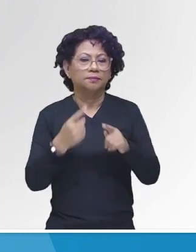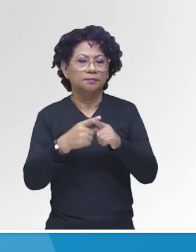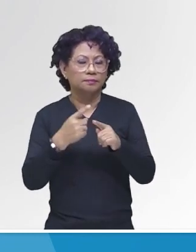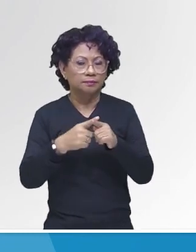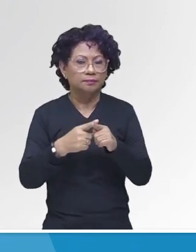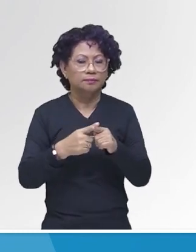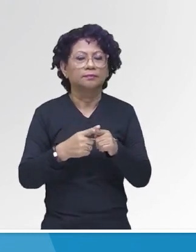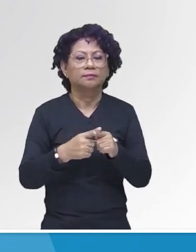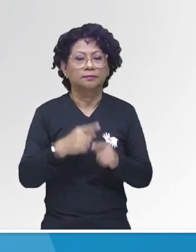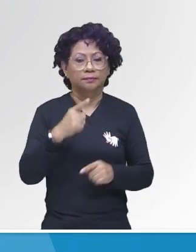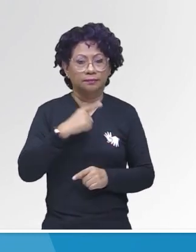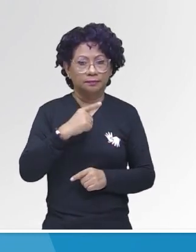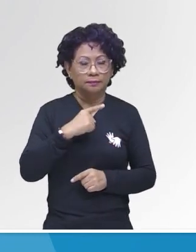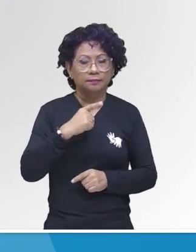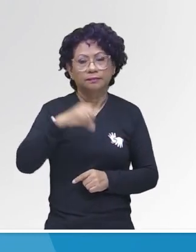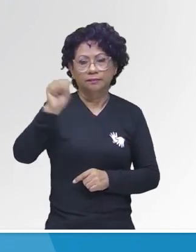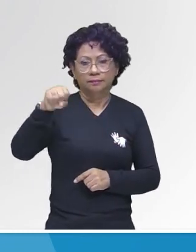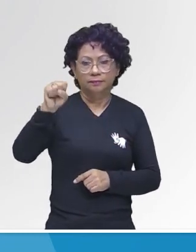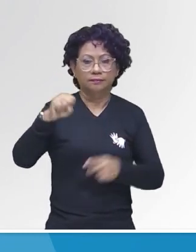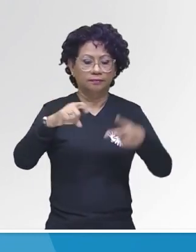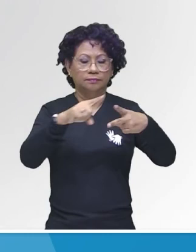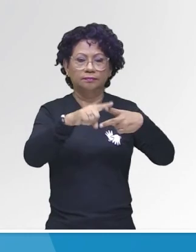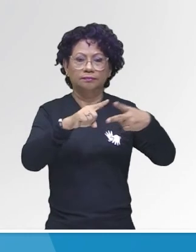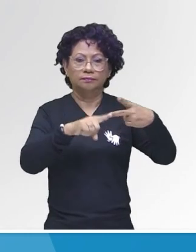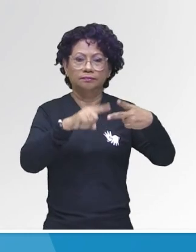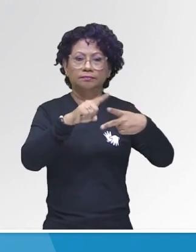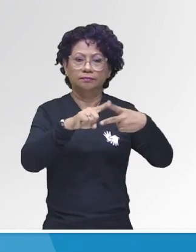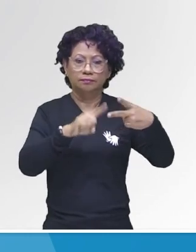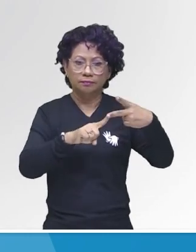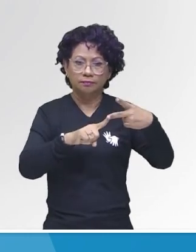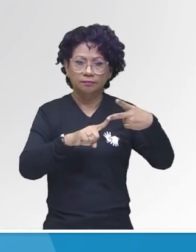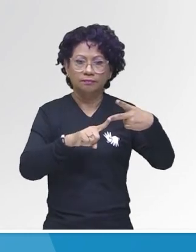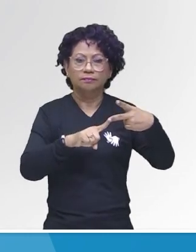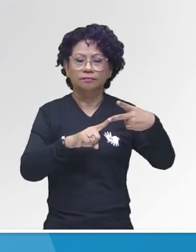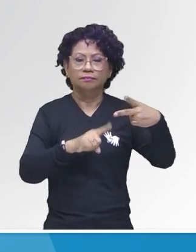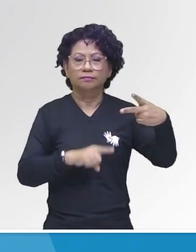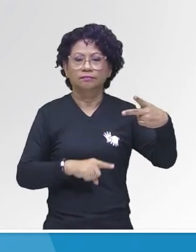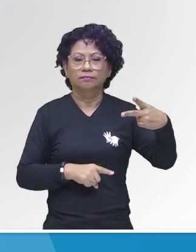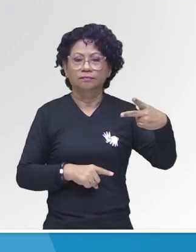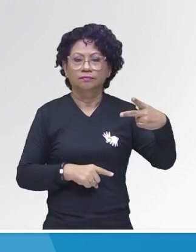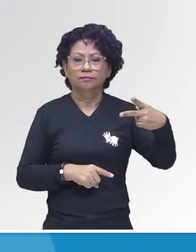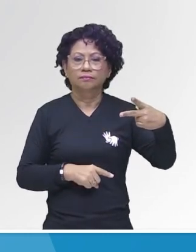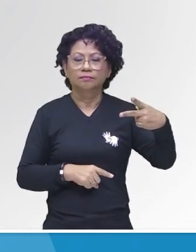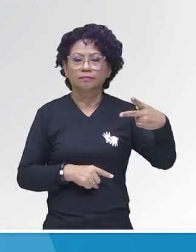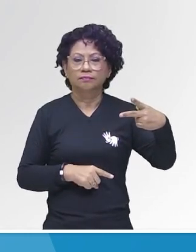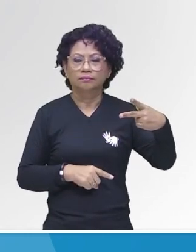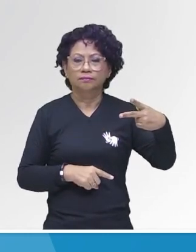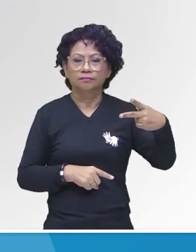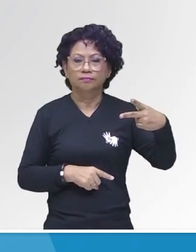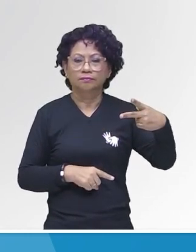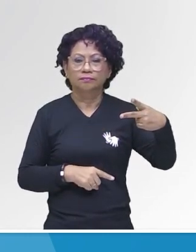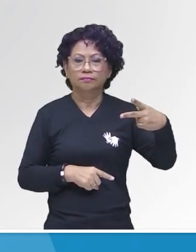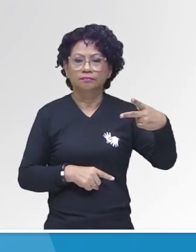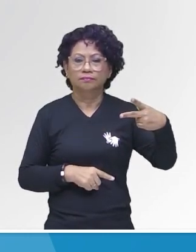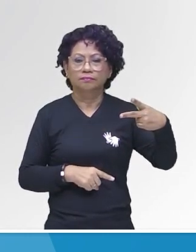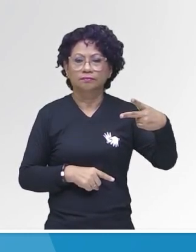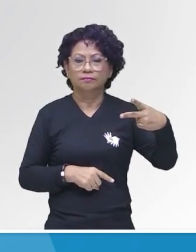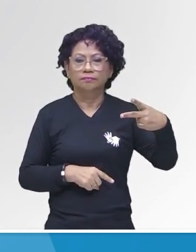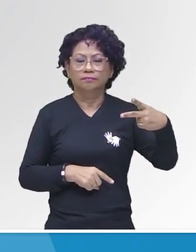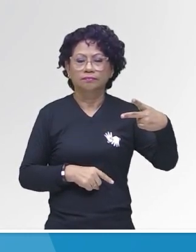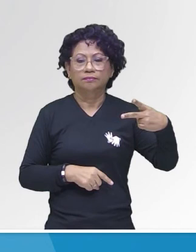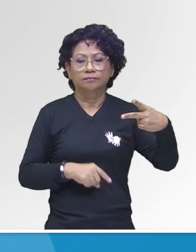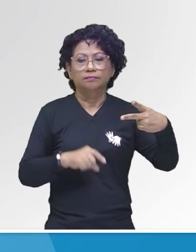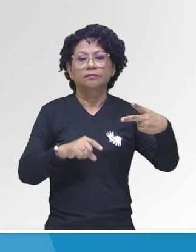ela pertence ao mesmo plano ou não pertence ao mesmo plano,